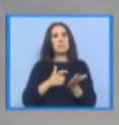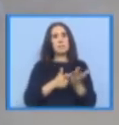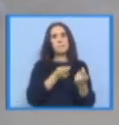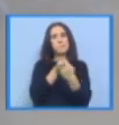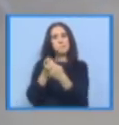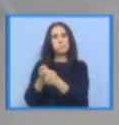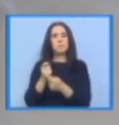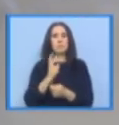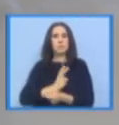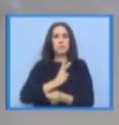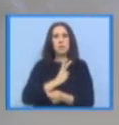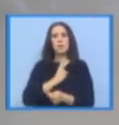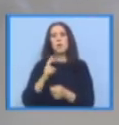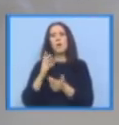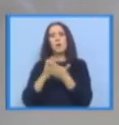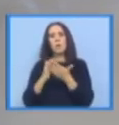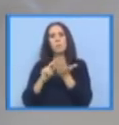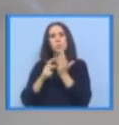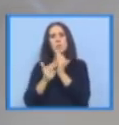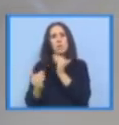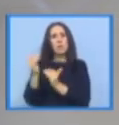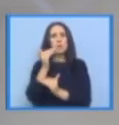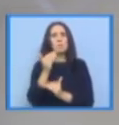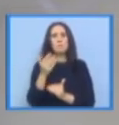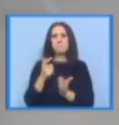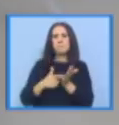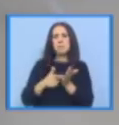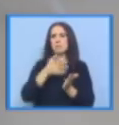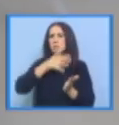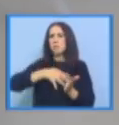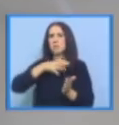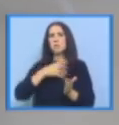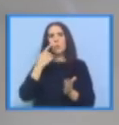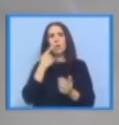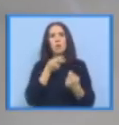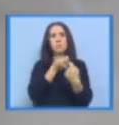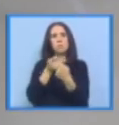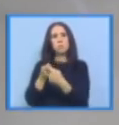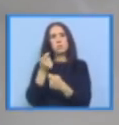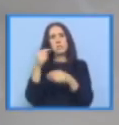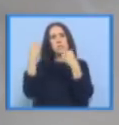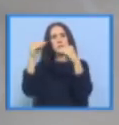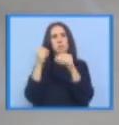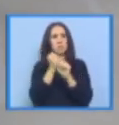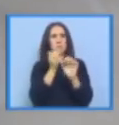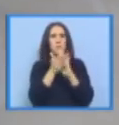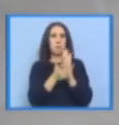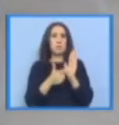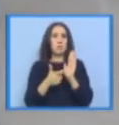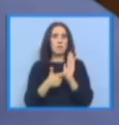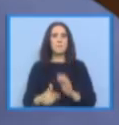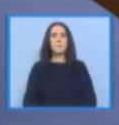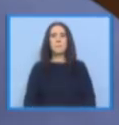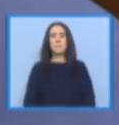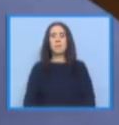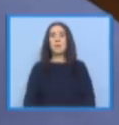às universidades, aos politécnicos, para que digam o que precisam, não é? Para adequar um pouco o ensino às necessidades do mercado de trabalho. É verdade, mas aquilo